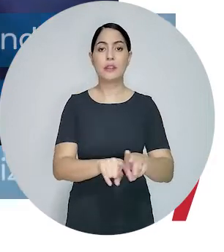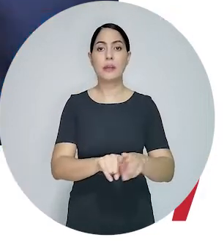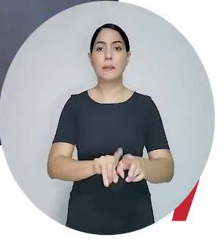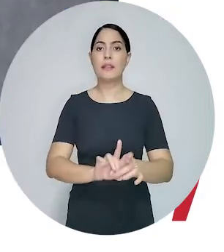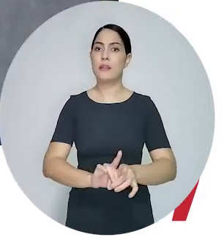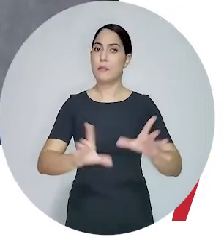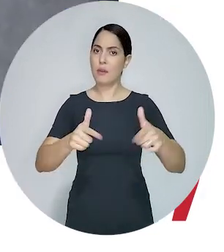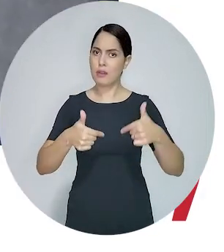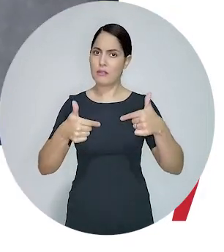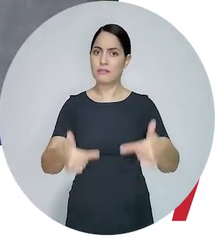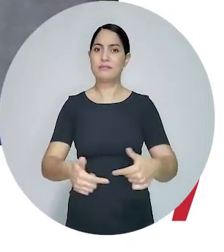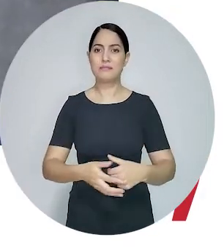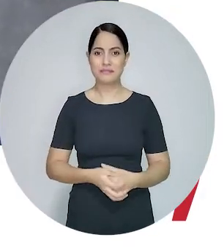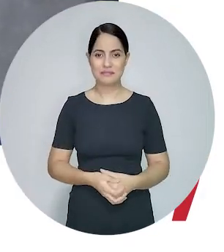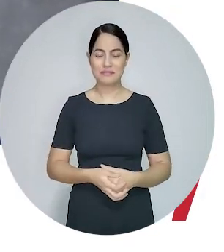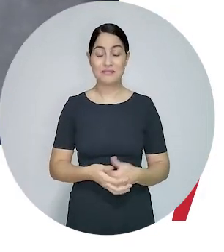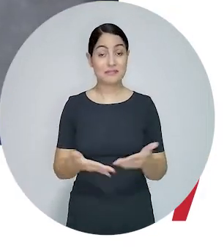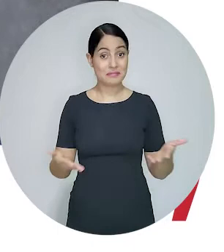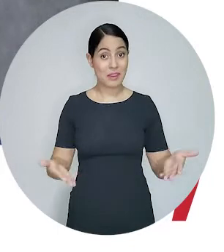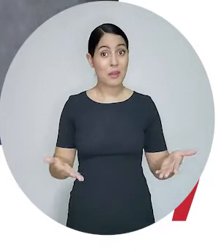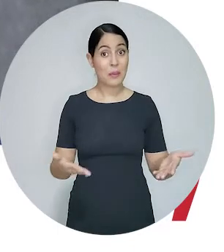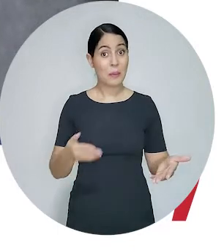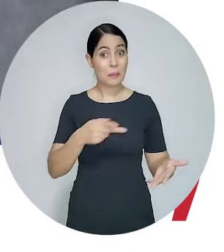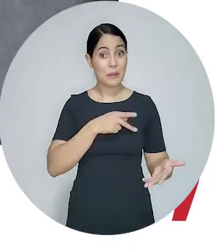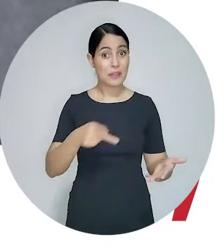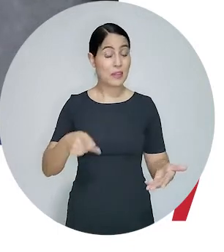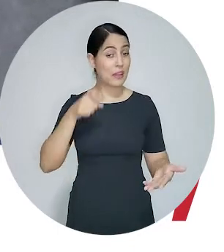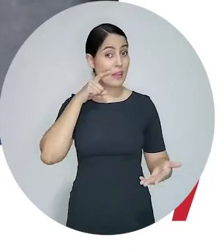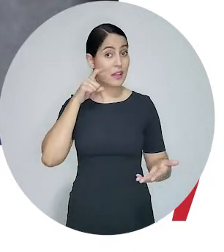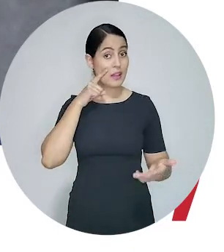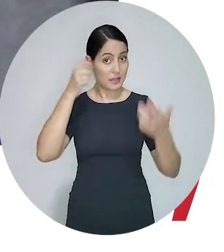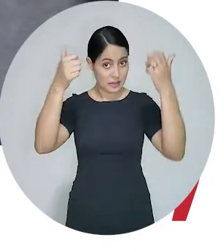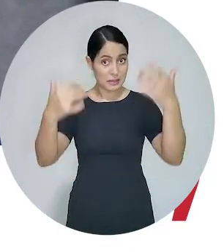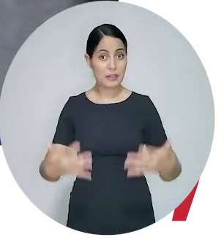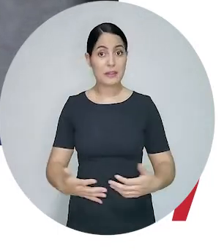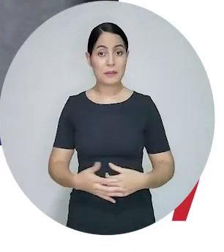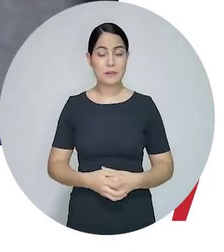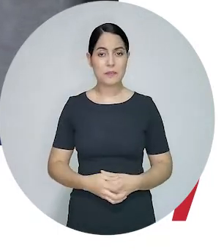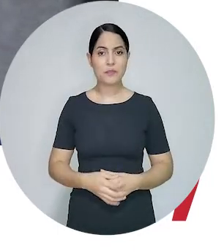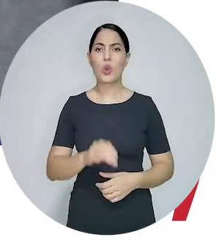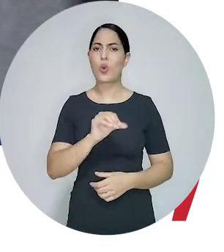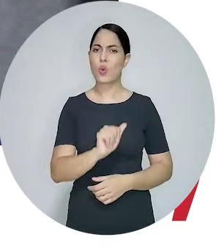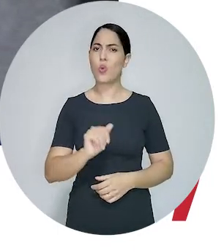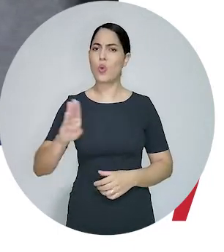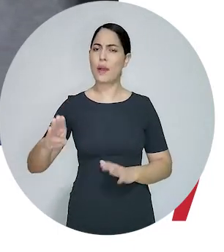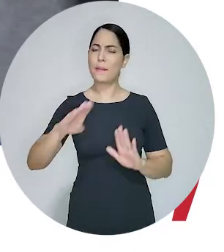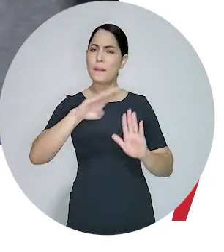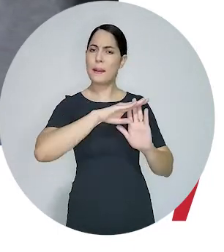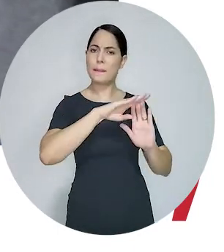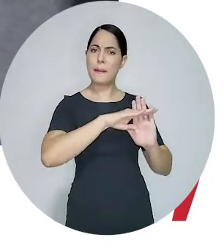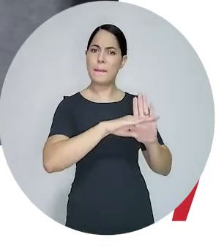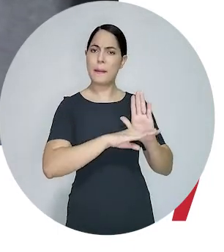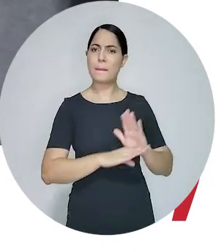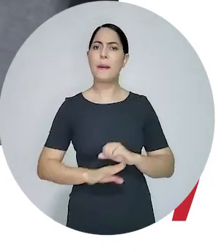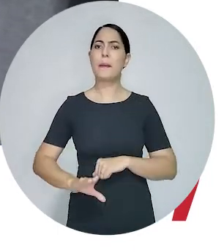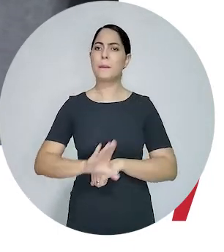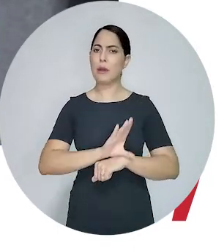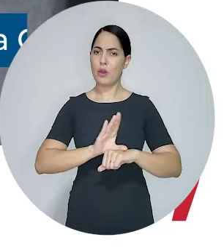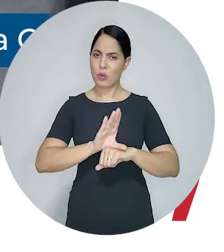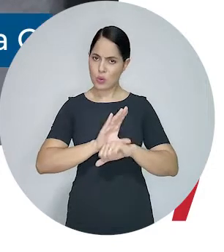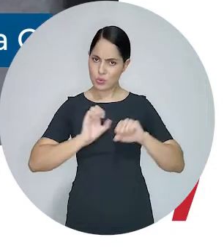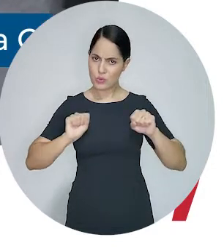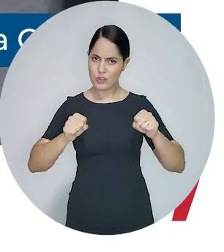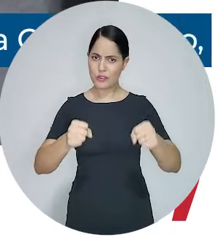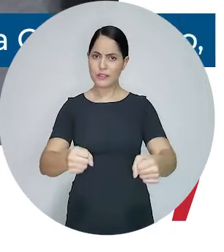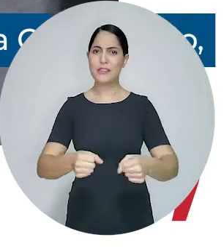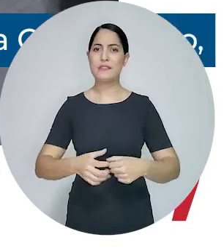redemocratização. Por fim, o presidente da OAB Nacional conclui: a OAB, voz constitucional da cidadania, pauta sua atuação na defesa